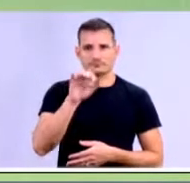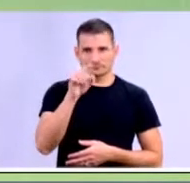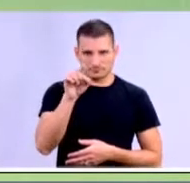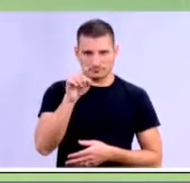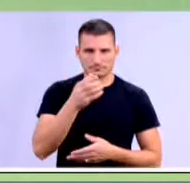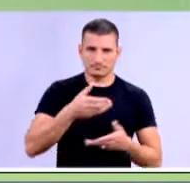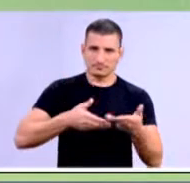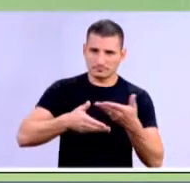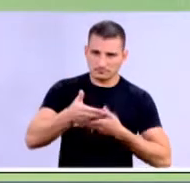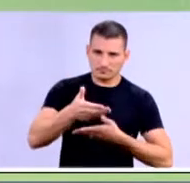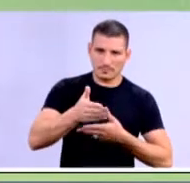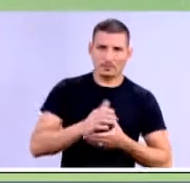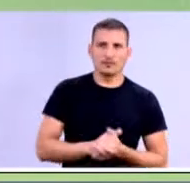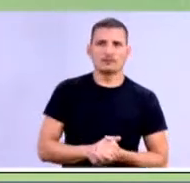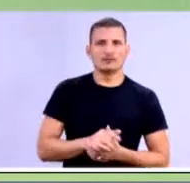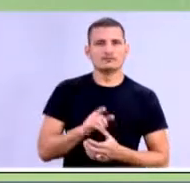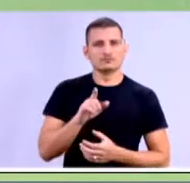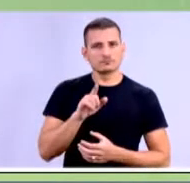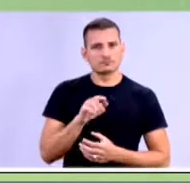por exemplo,